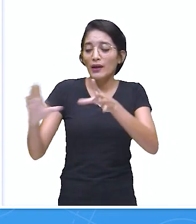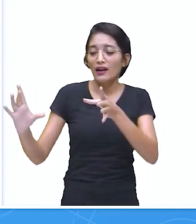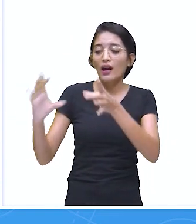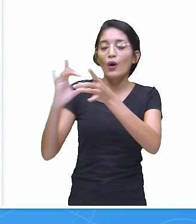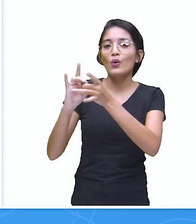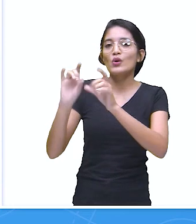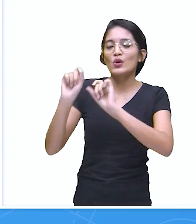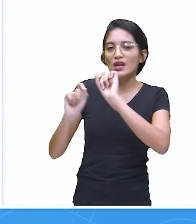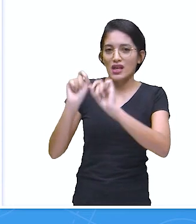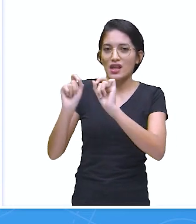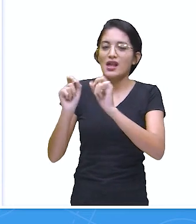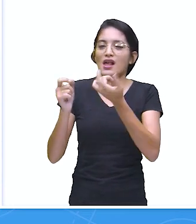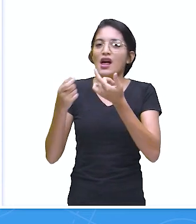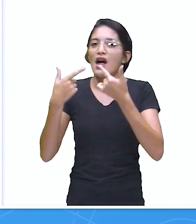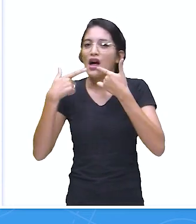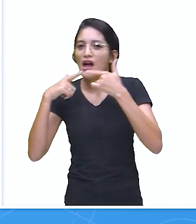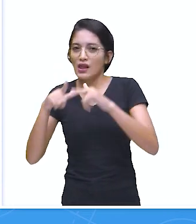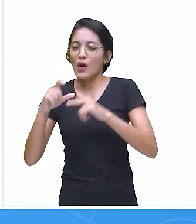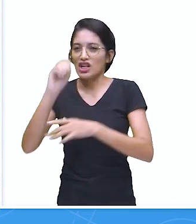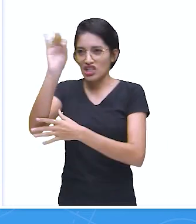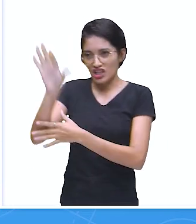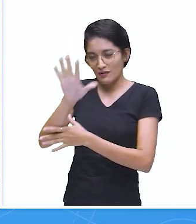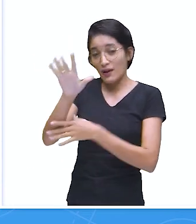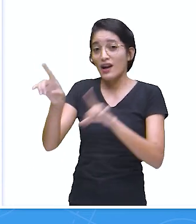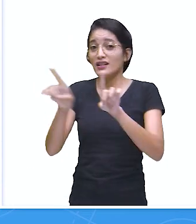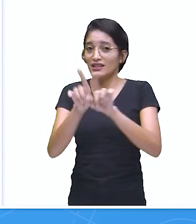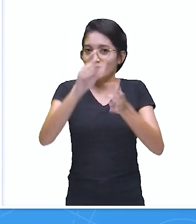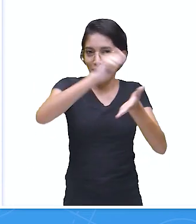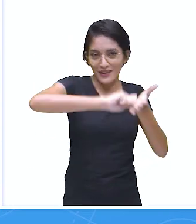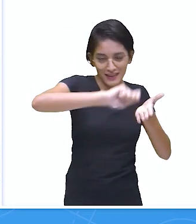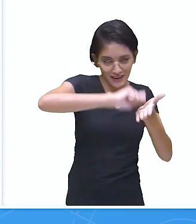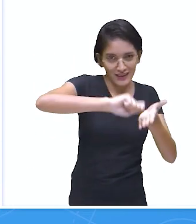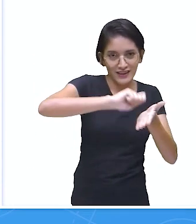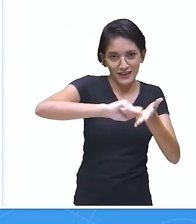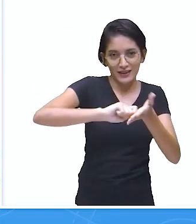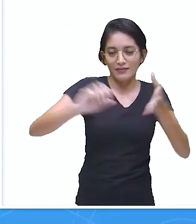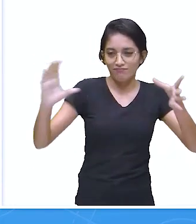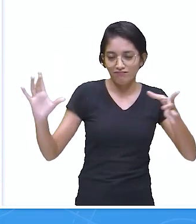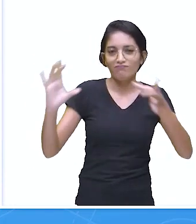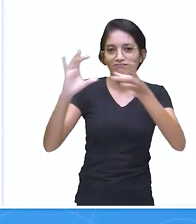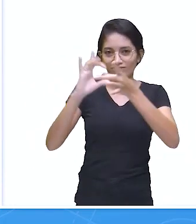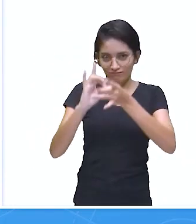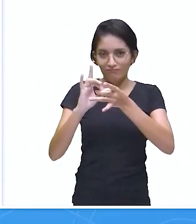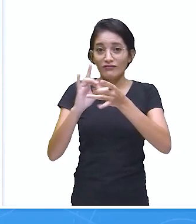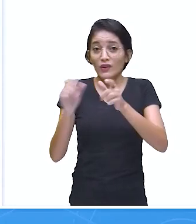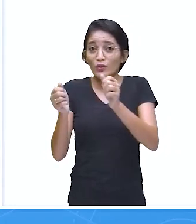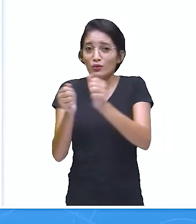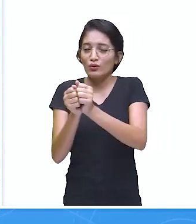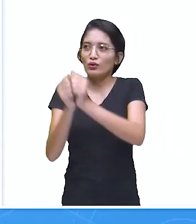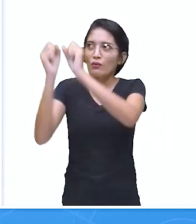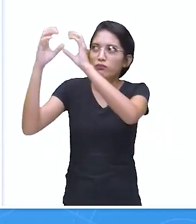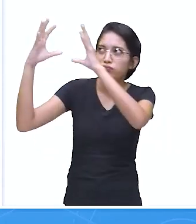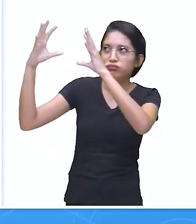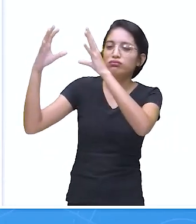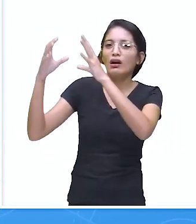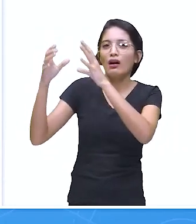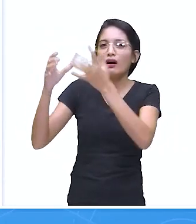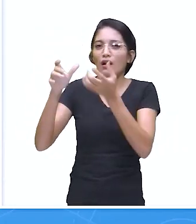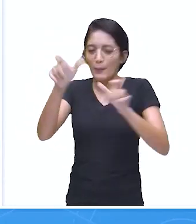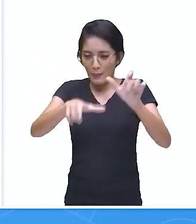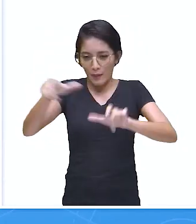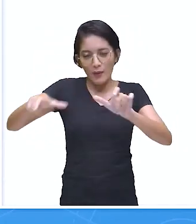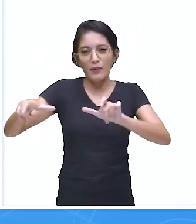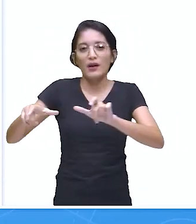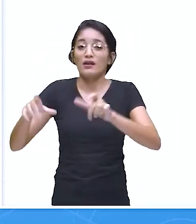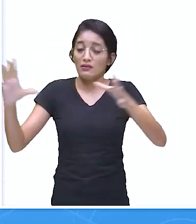ali à linguagem verbal, à linguagem não verbal, que é a imagem, junto com a fala dos personagens, né? Então, ele vai fazer